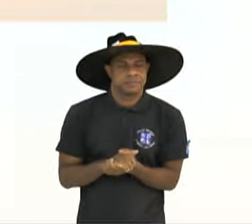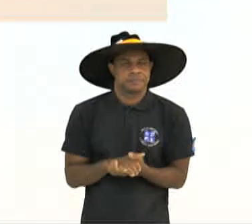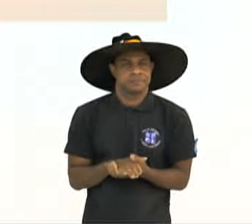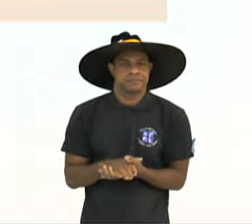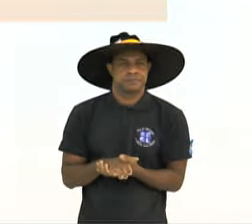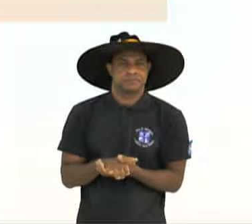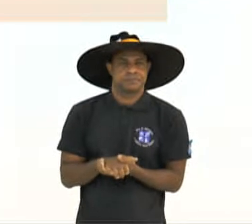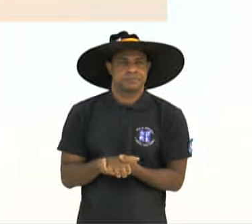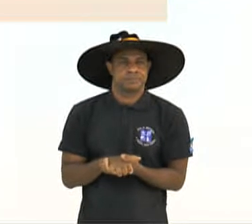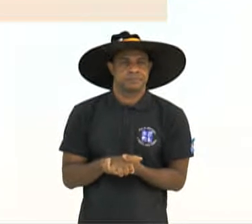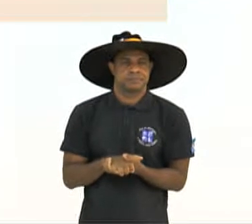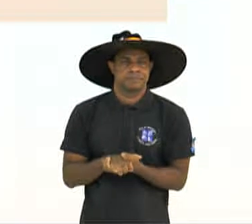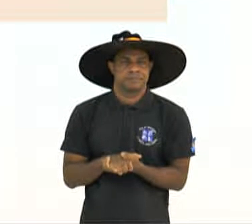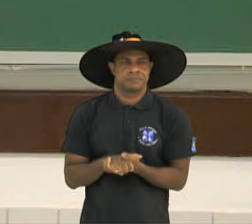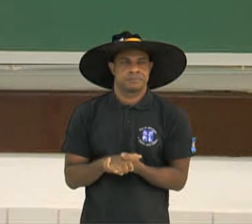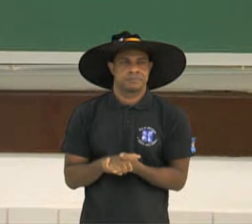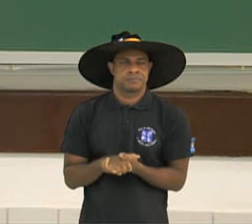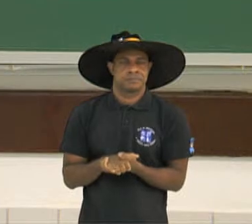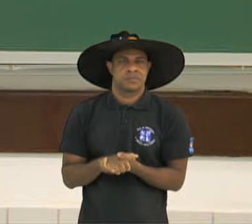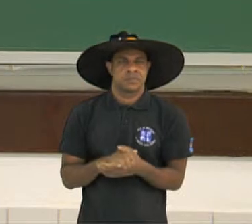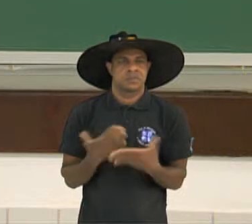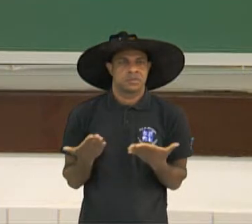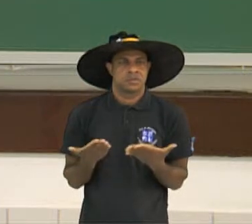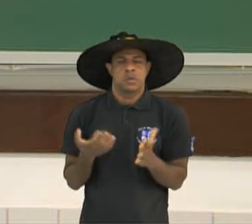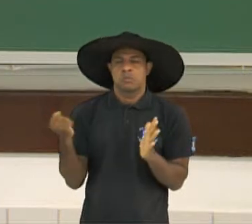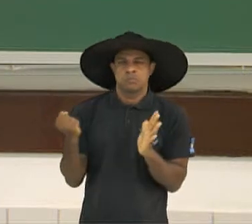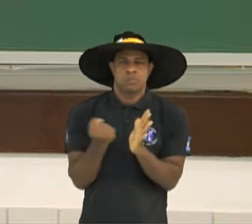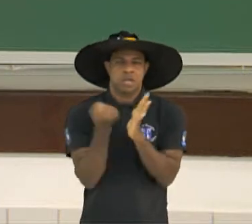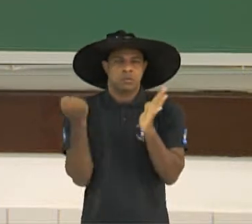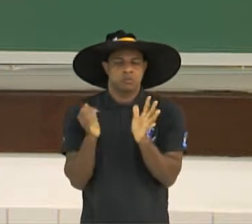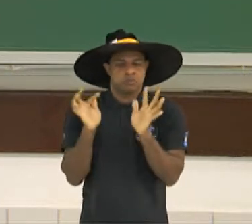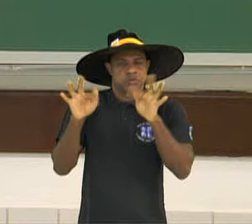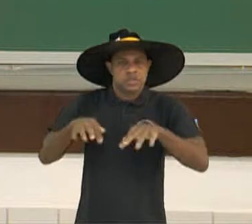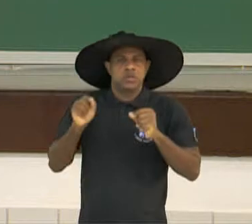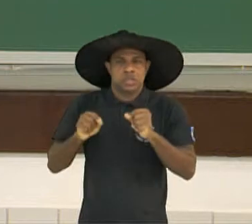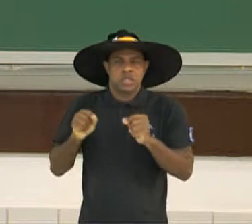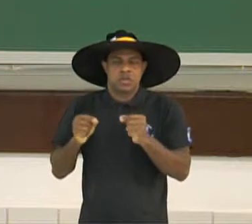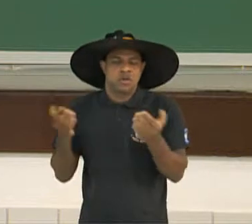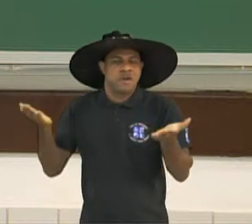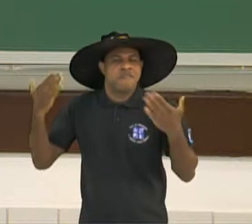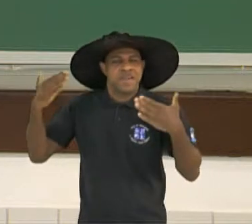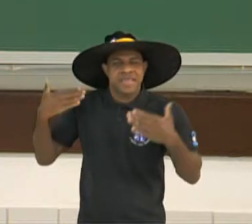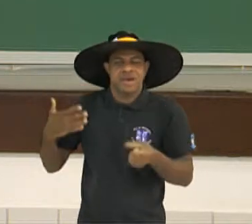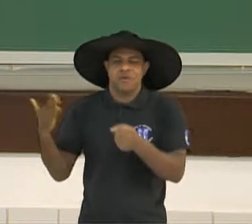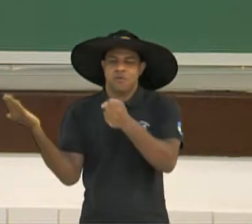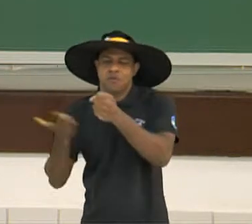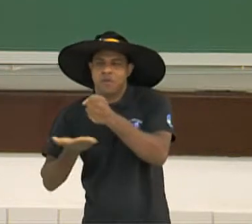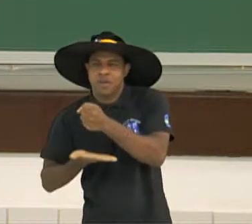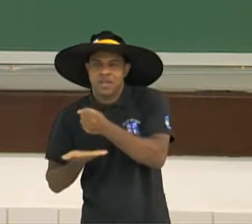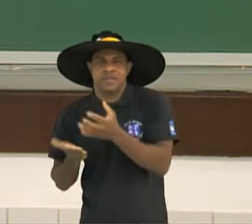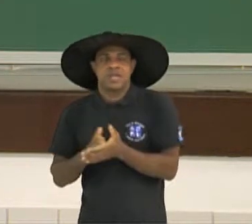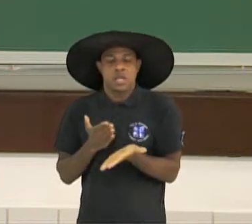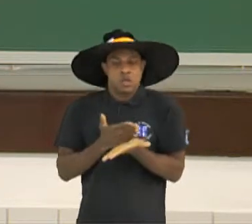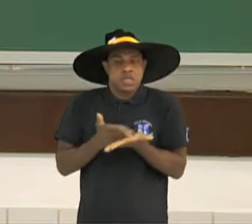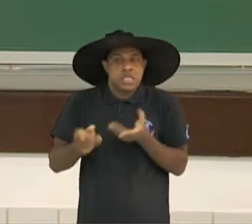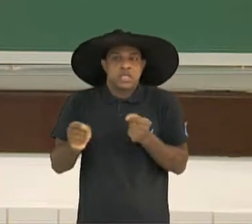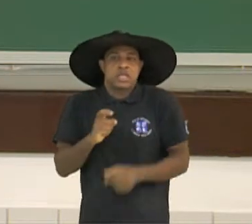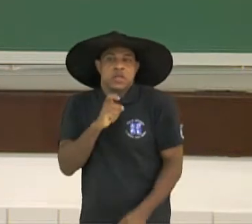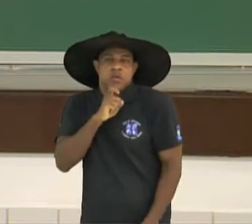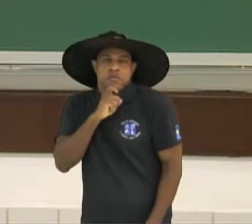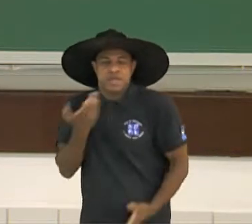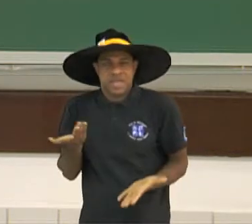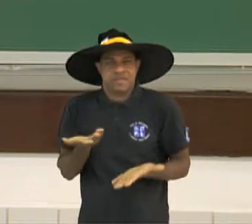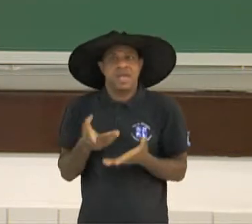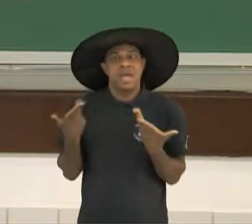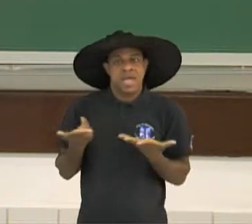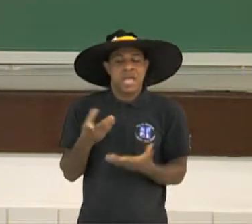summer and the beginning of winter. Então, como marcava o fim do verão, das colheitas e o início do inverno, era uma forma que eles